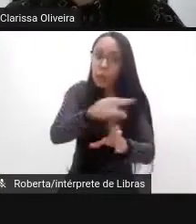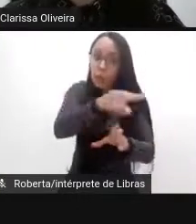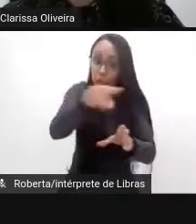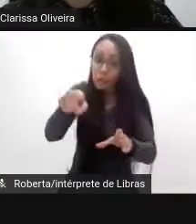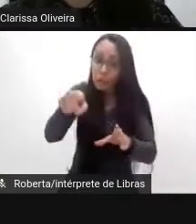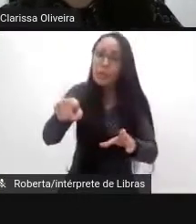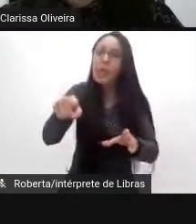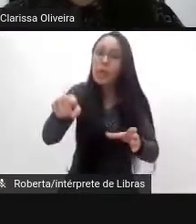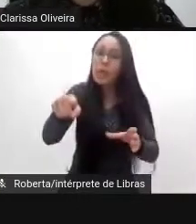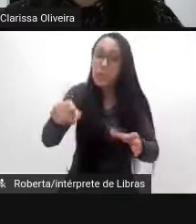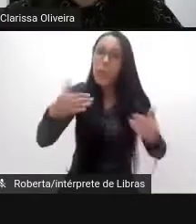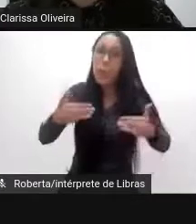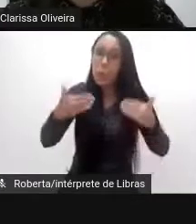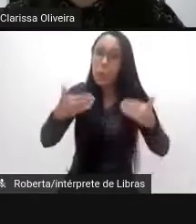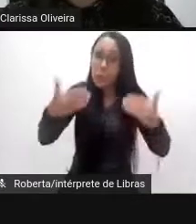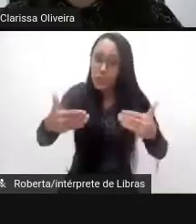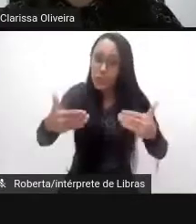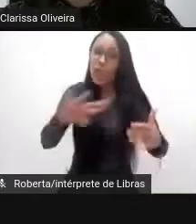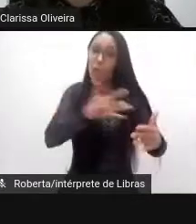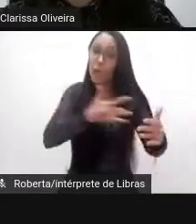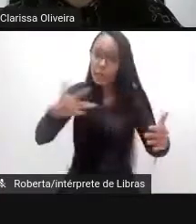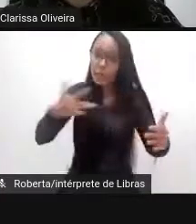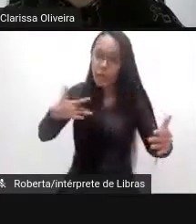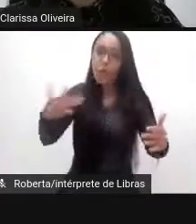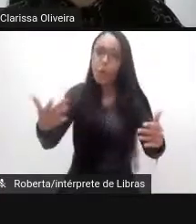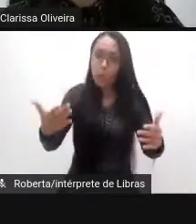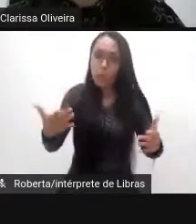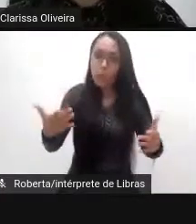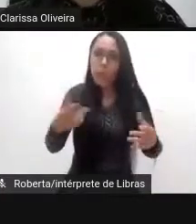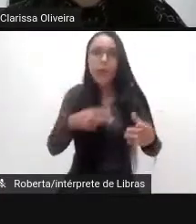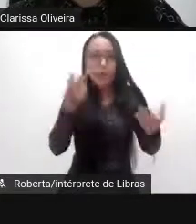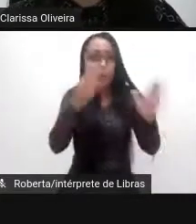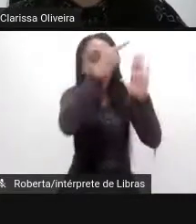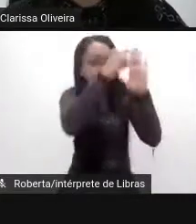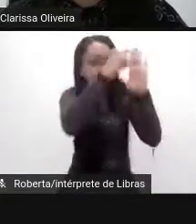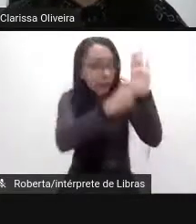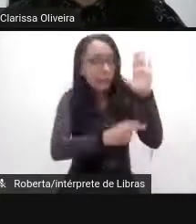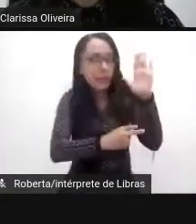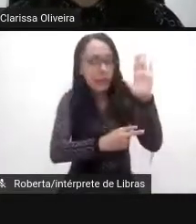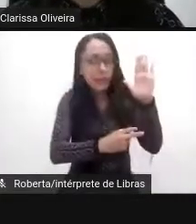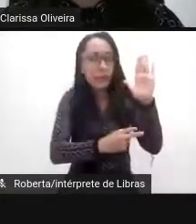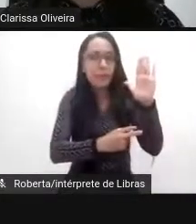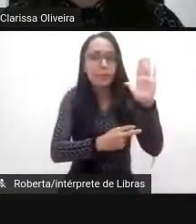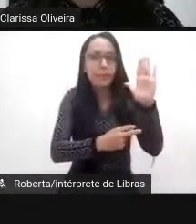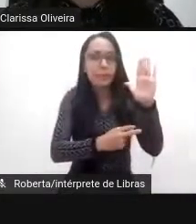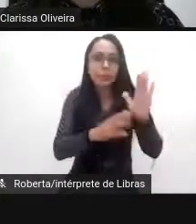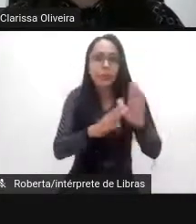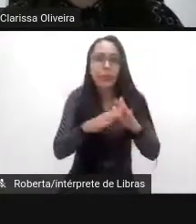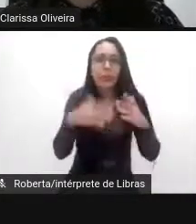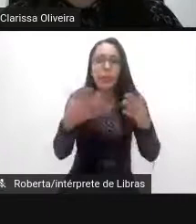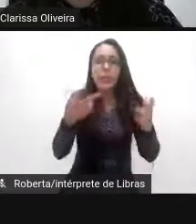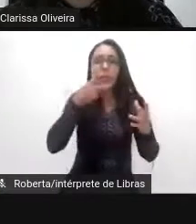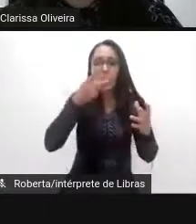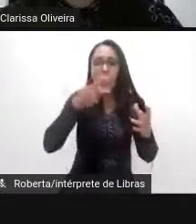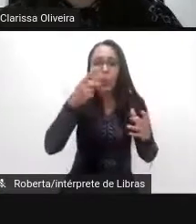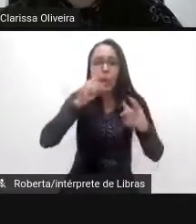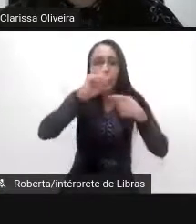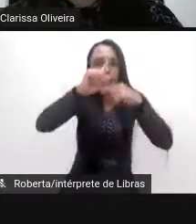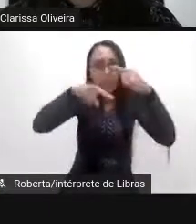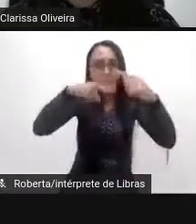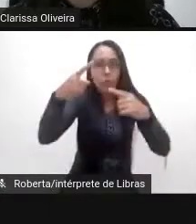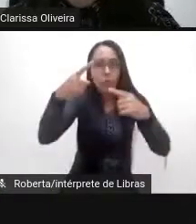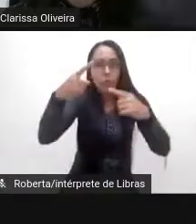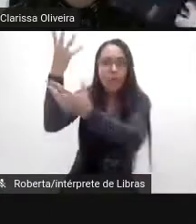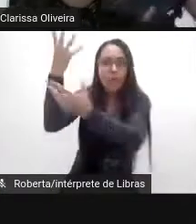São orientações que eu li do Ministério da Saúde e orientações atuais. Ele diz assim, que depois que ela estiver seca,